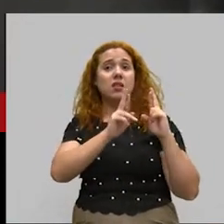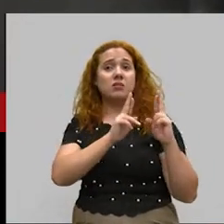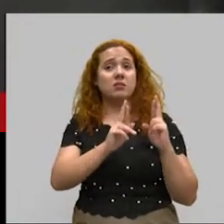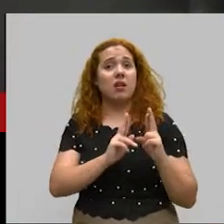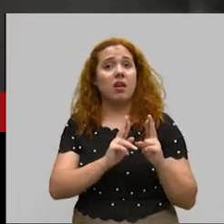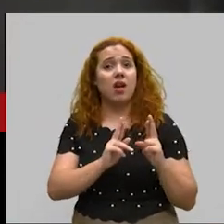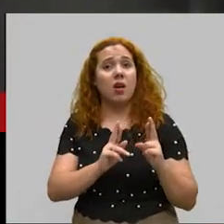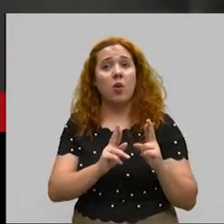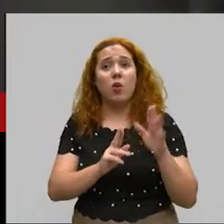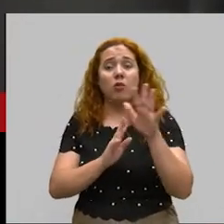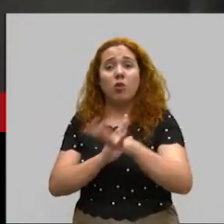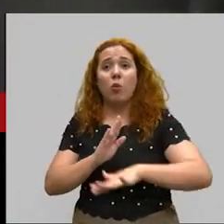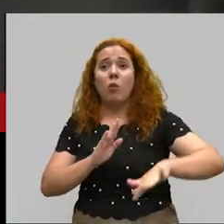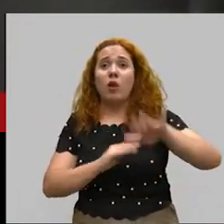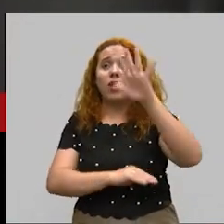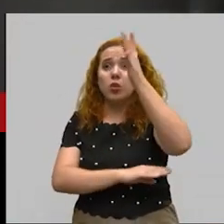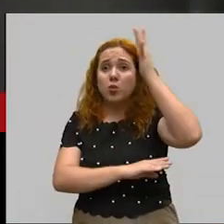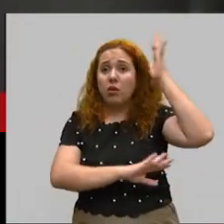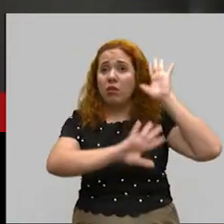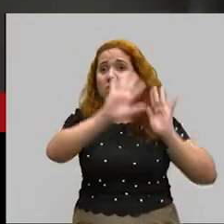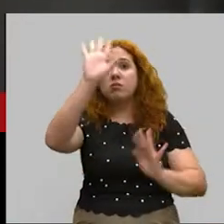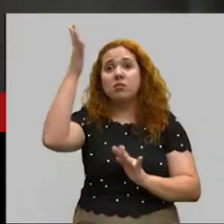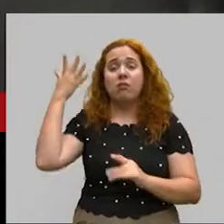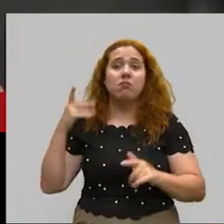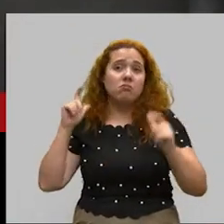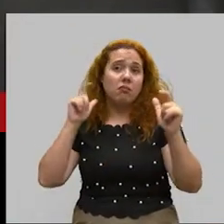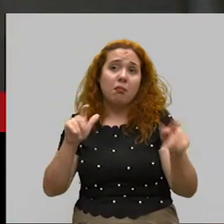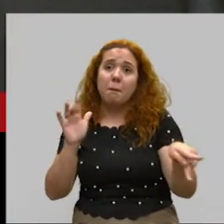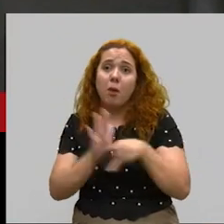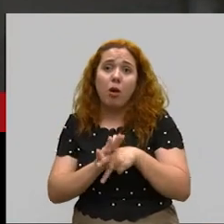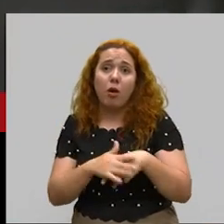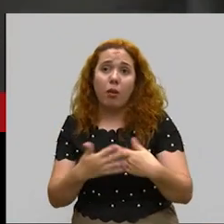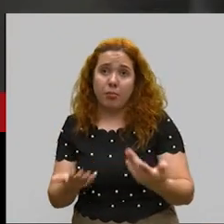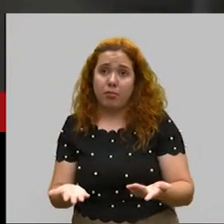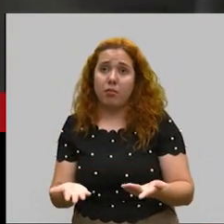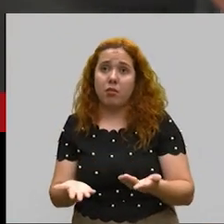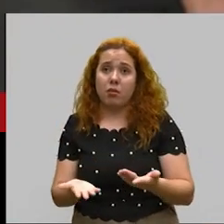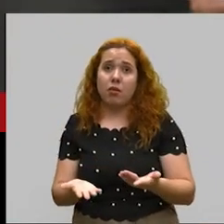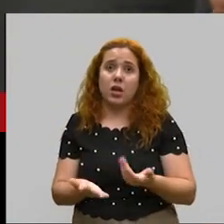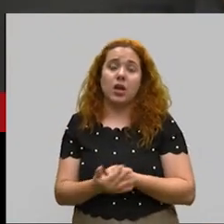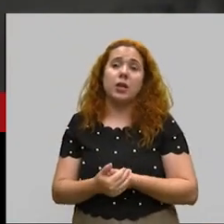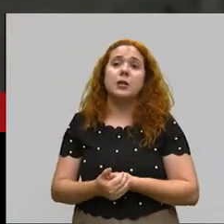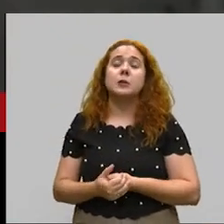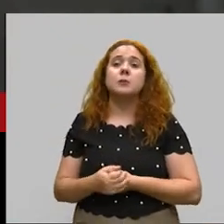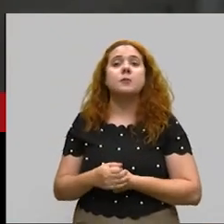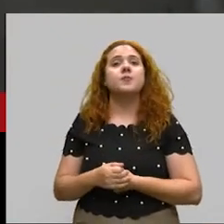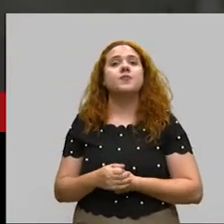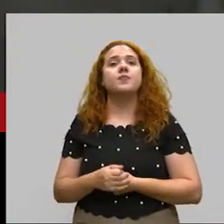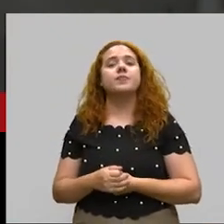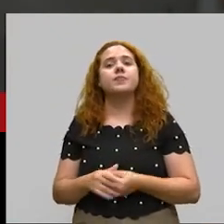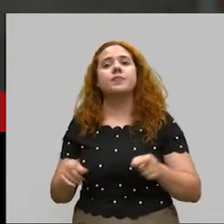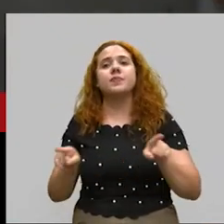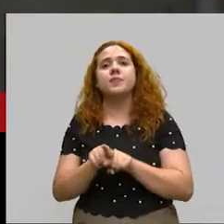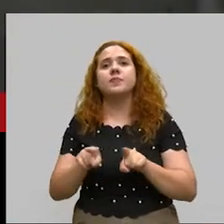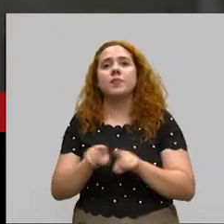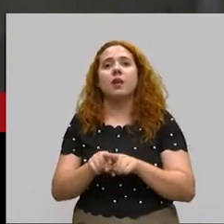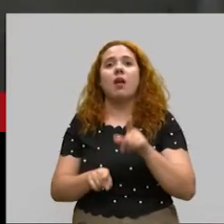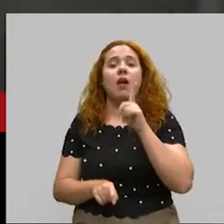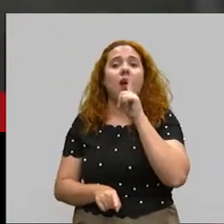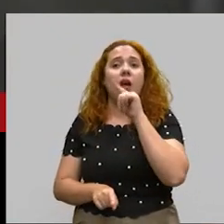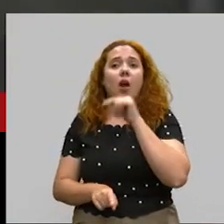o ecossistema local né por isso se fala eh por exemplo de uma o assentamento em reao dos